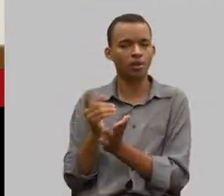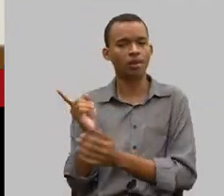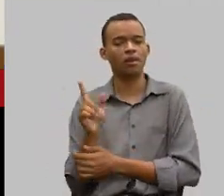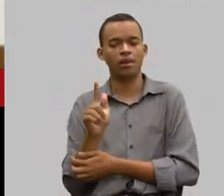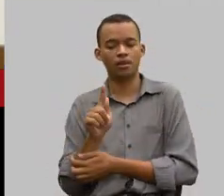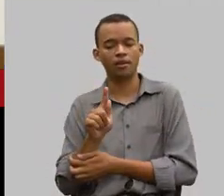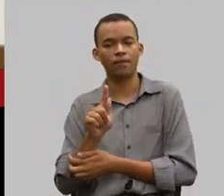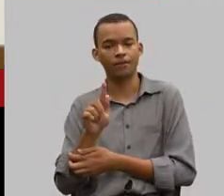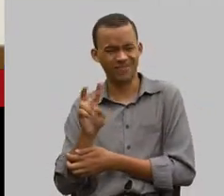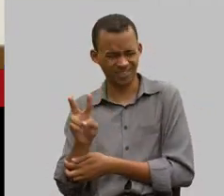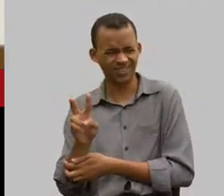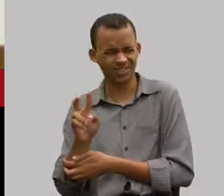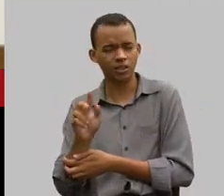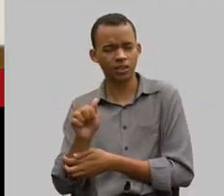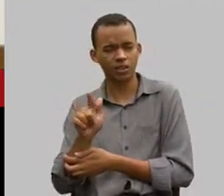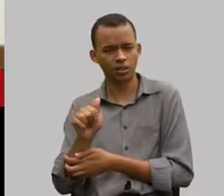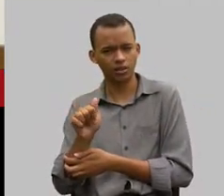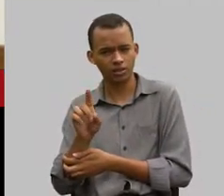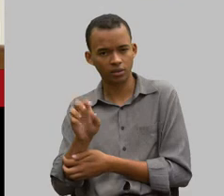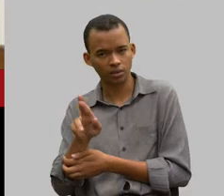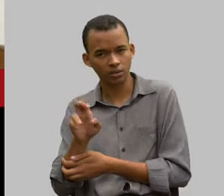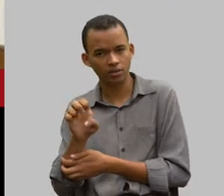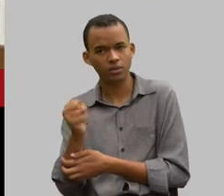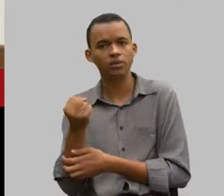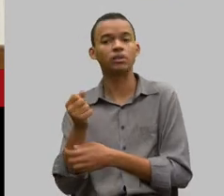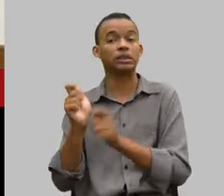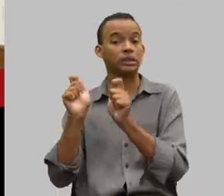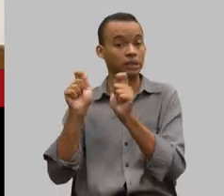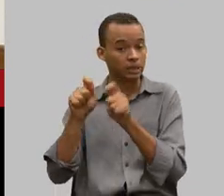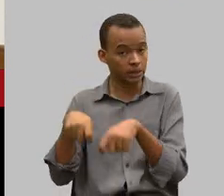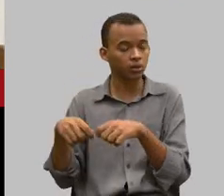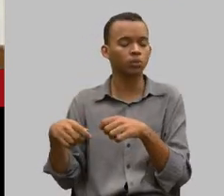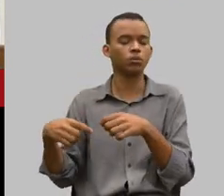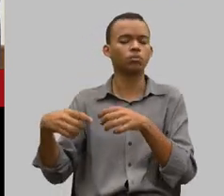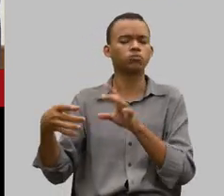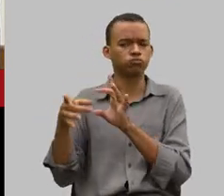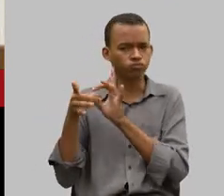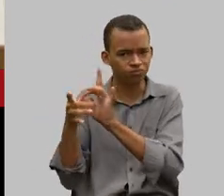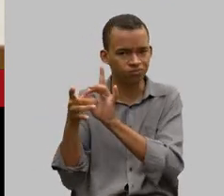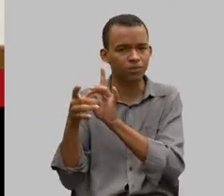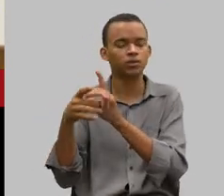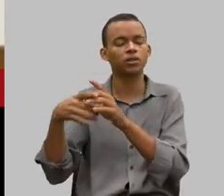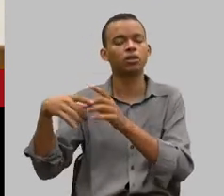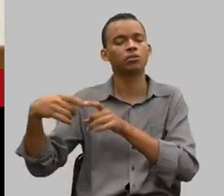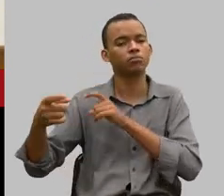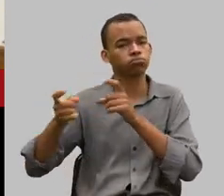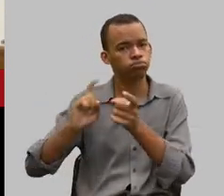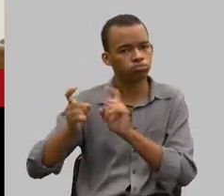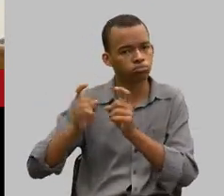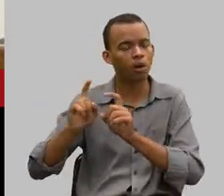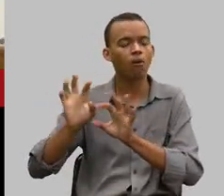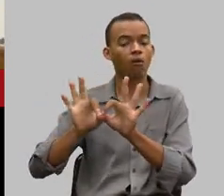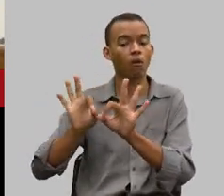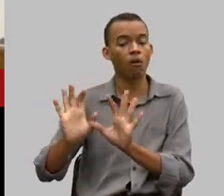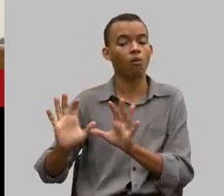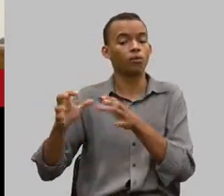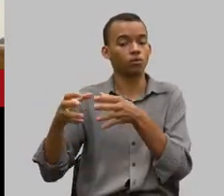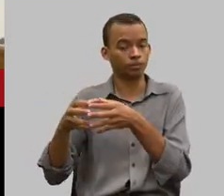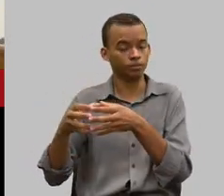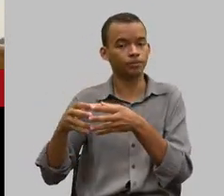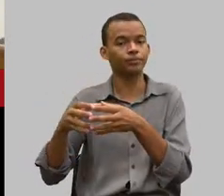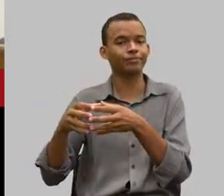gente possa unificar essa discussão sim e que possamos fazer uma coordenação para resolvermos